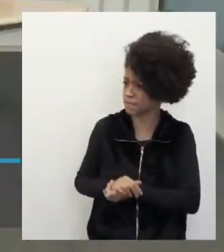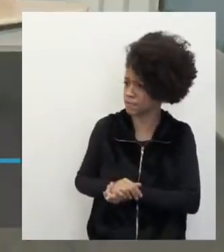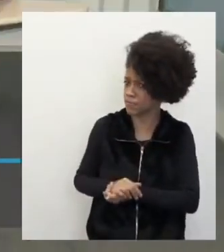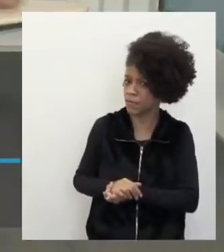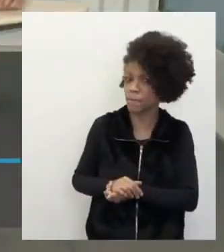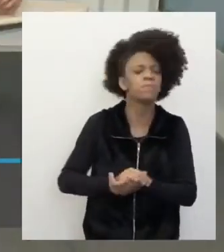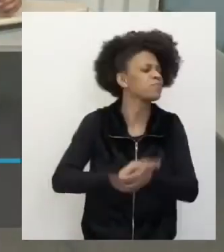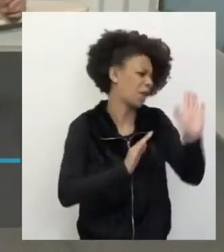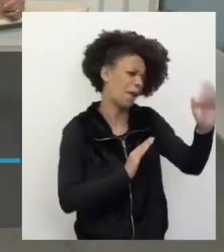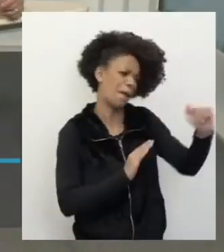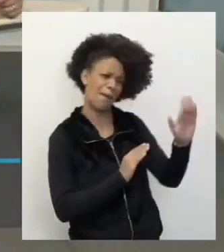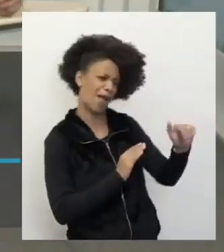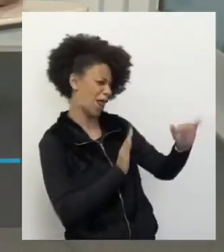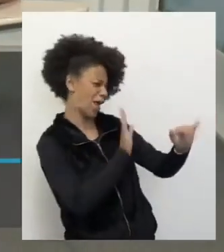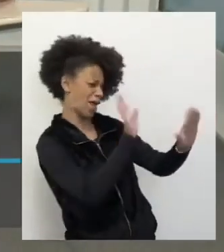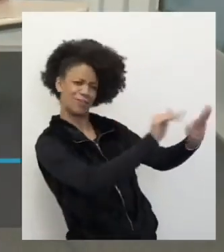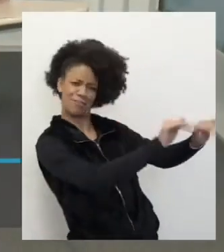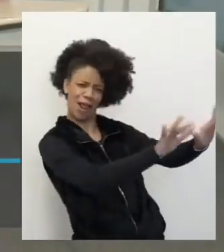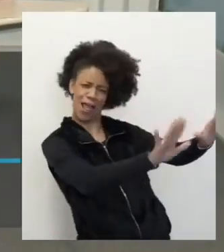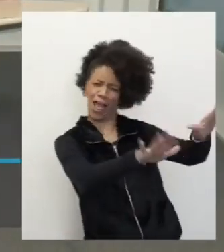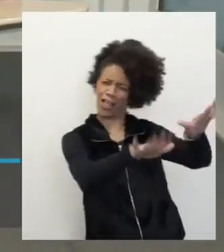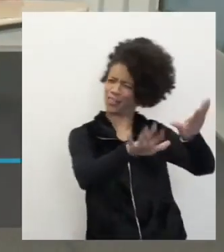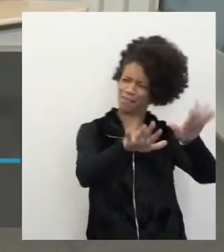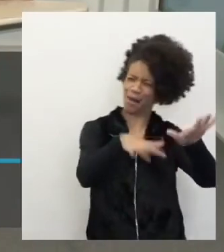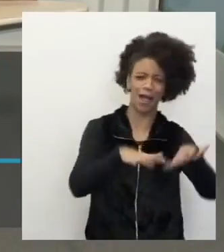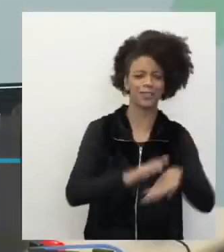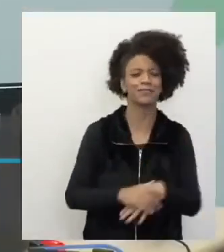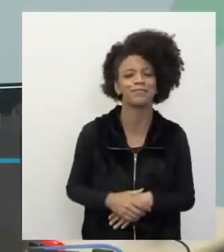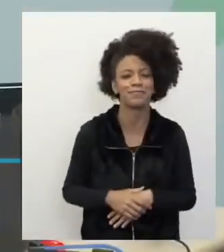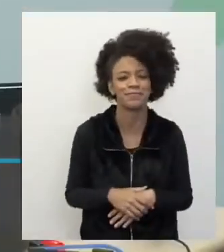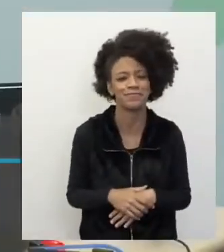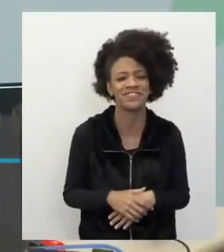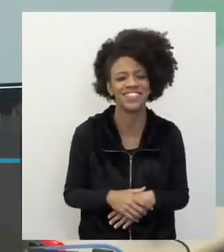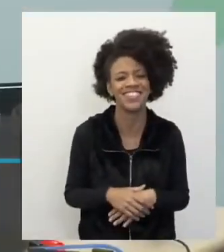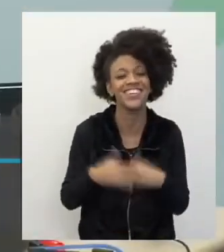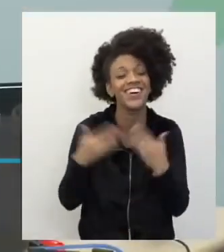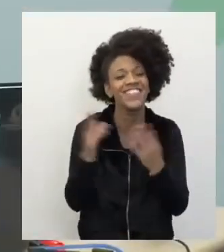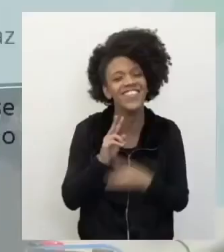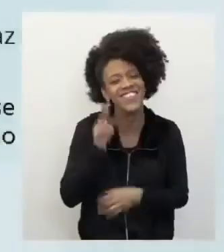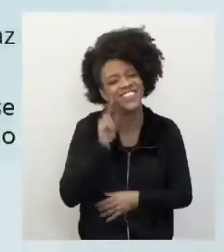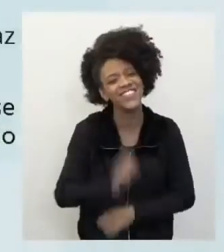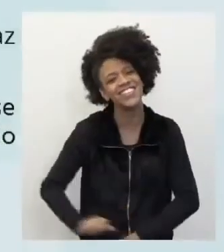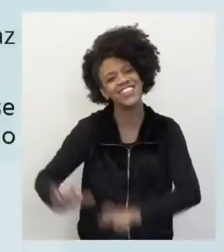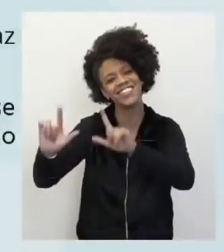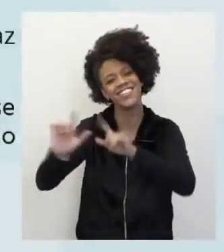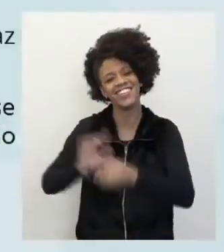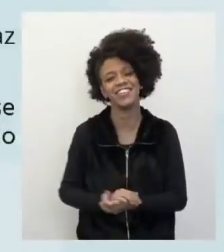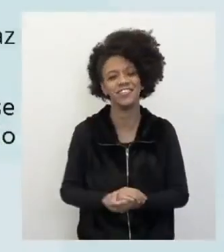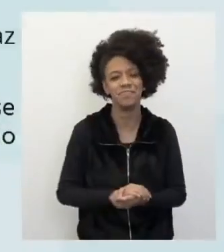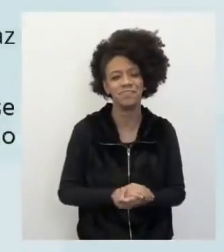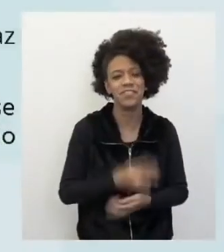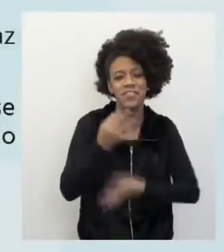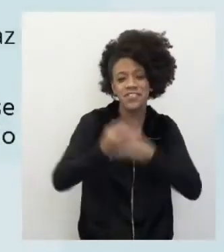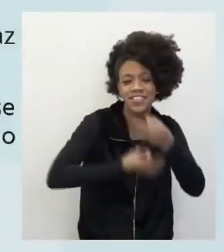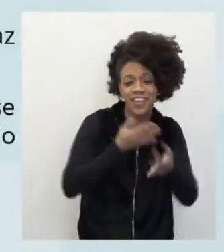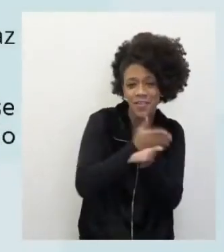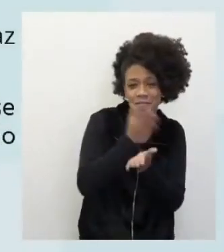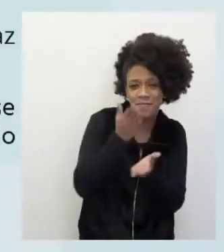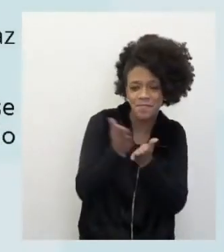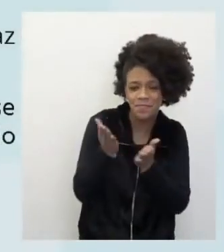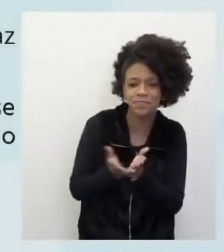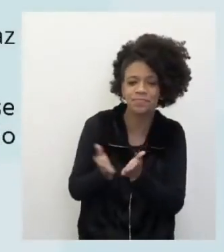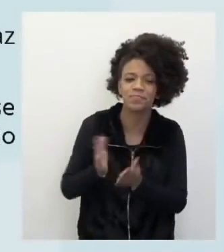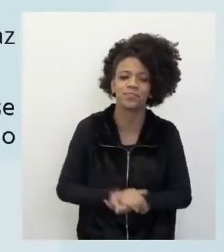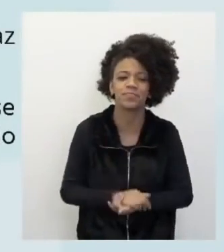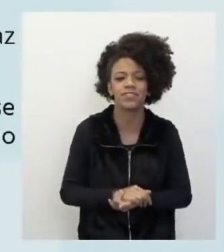é barato, isso aí, é baratinho, vamos lá. Fala assim, Baratinho. vamos ver aí Vamos na lá, tela, então. vai. Os caminhos da argumentação. Professores no chat, nos